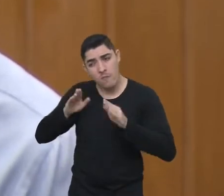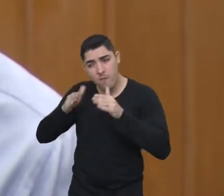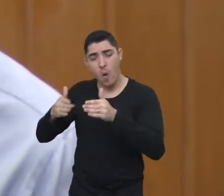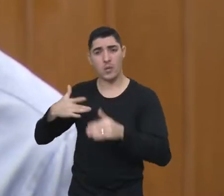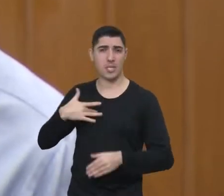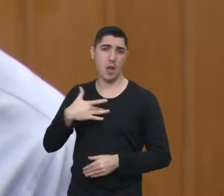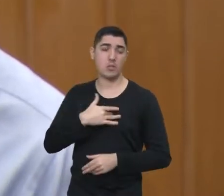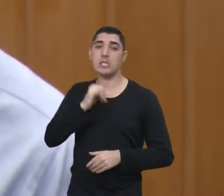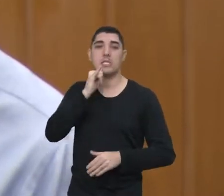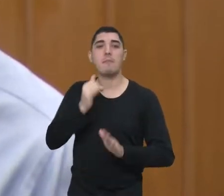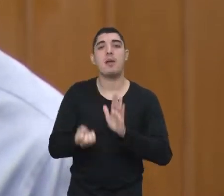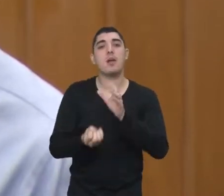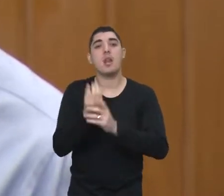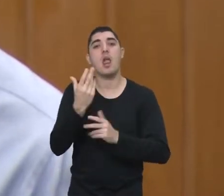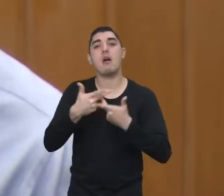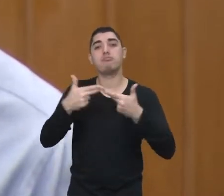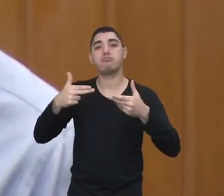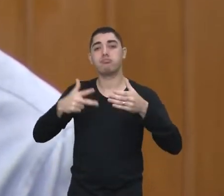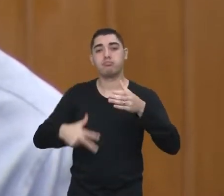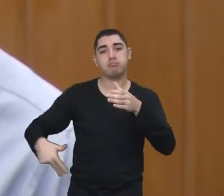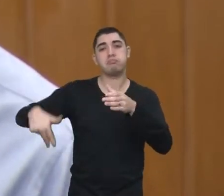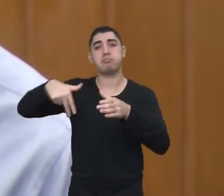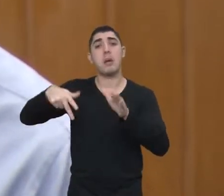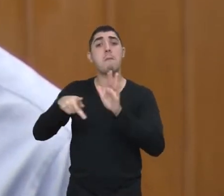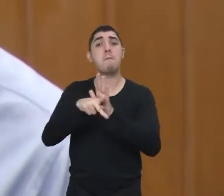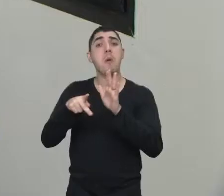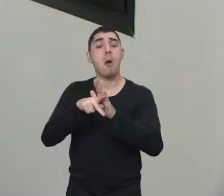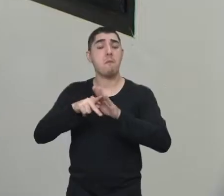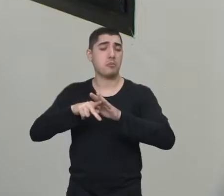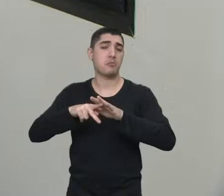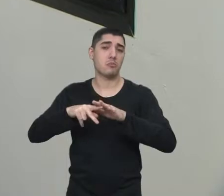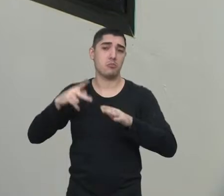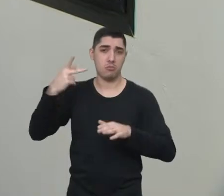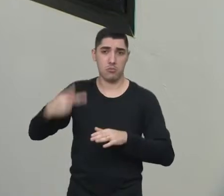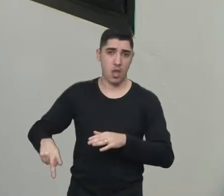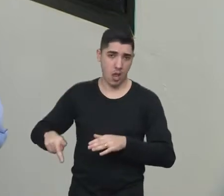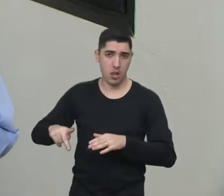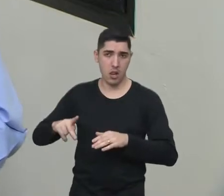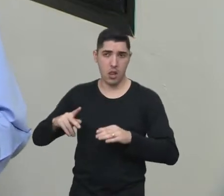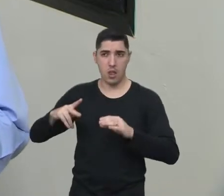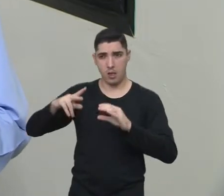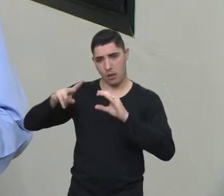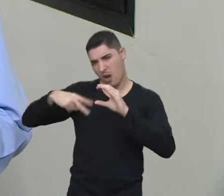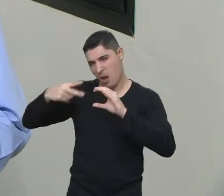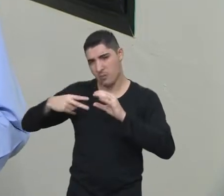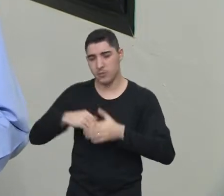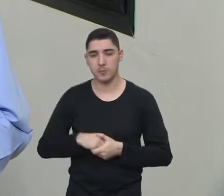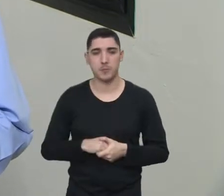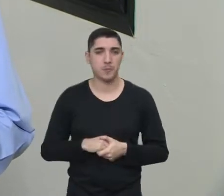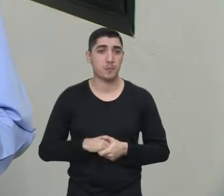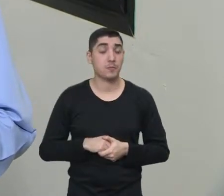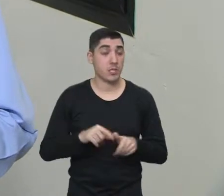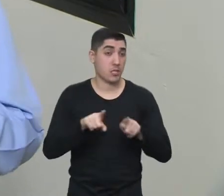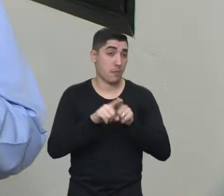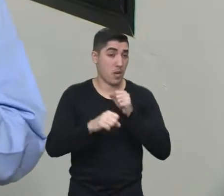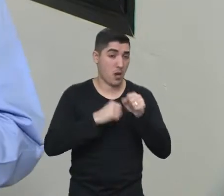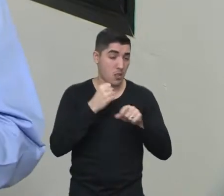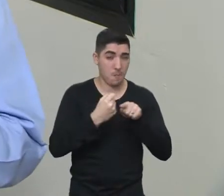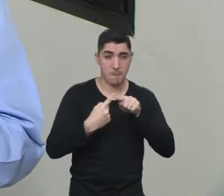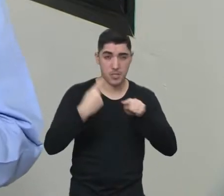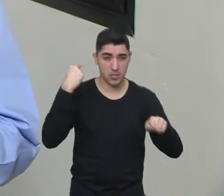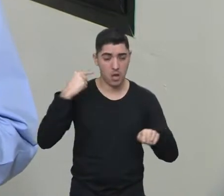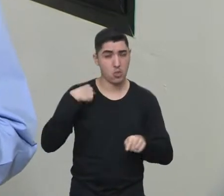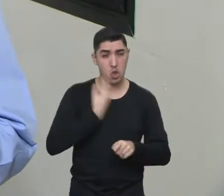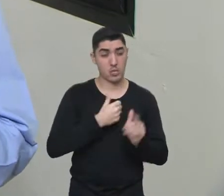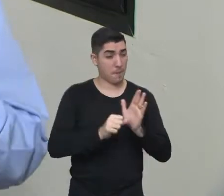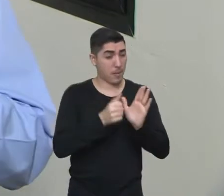a saúde, como a criação de frentes parlamentares. Nós criamos aqui, o ano passado, no nosso